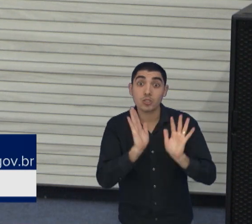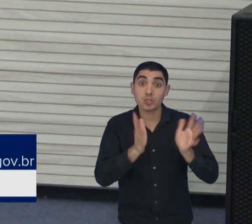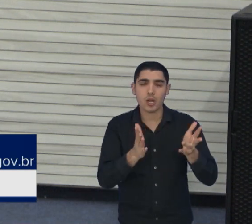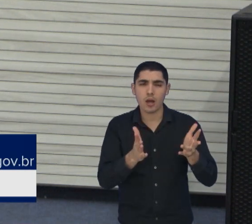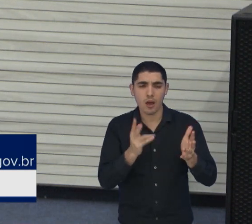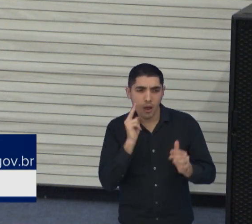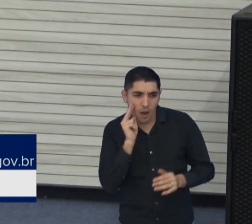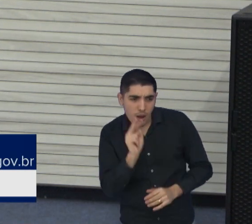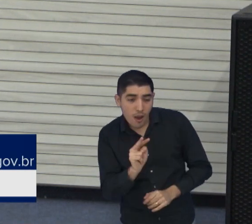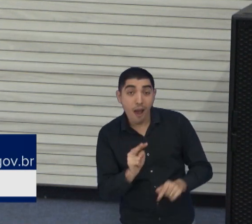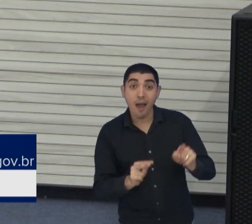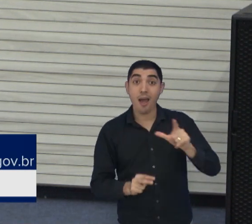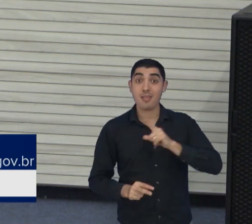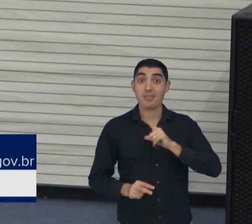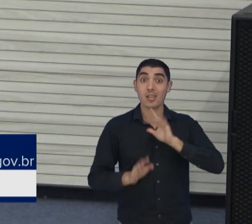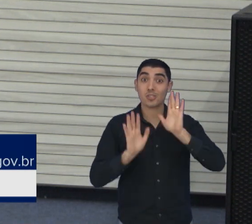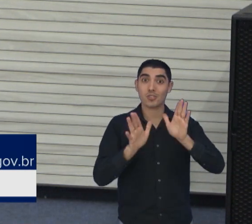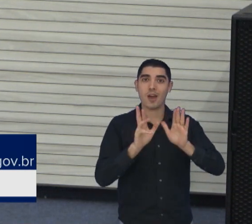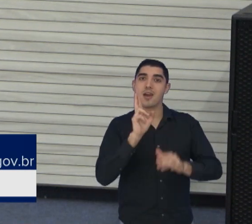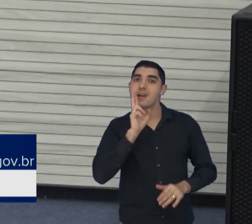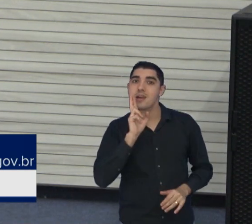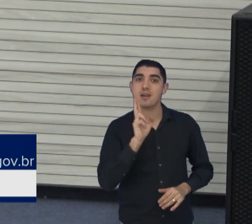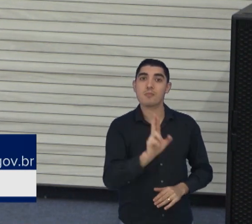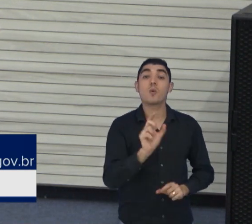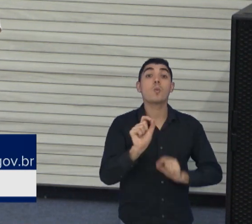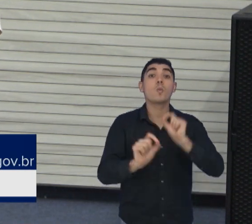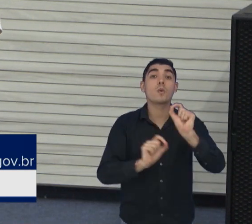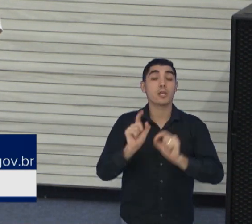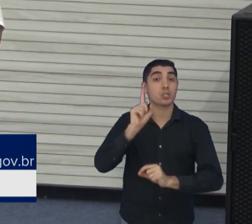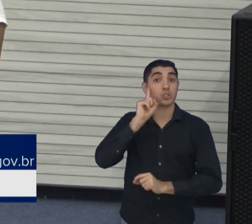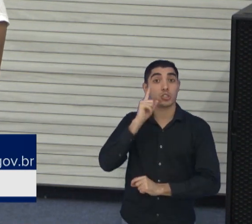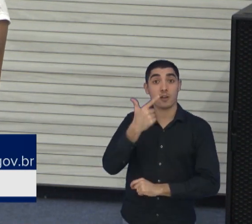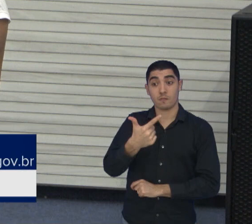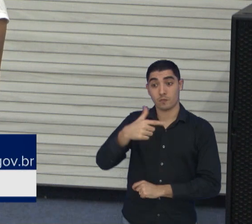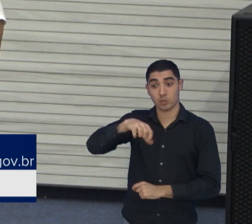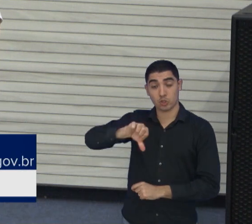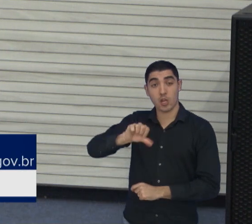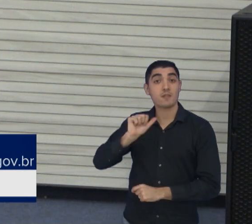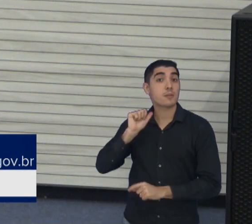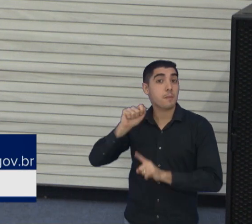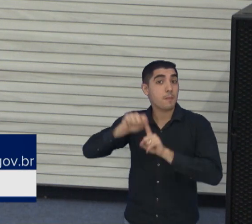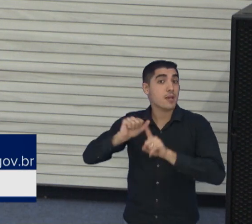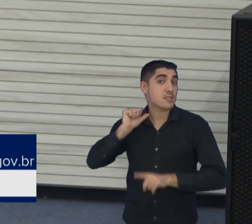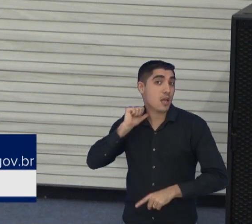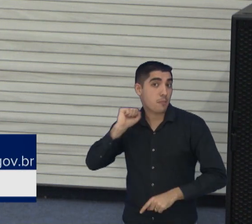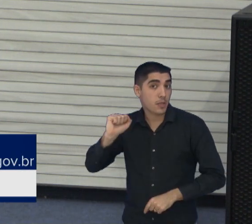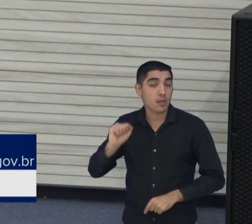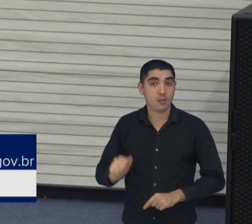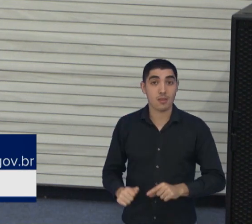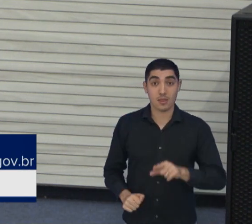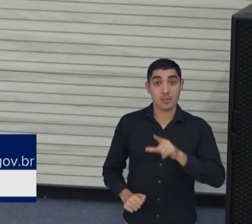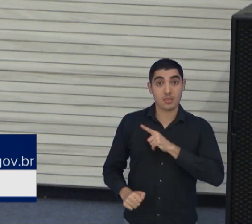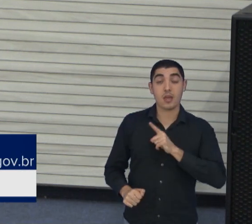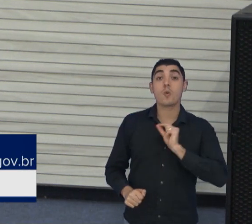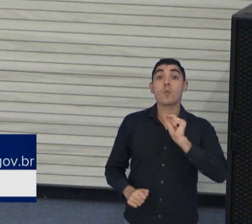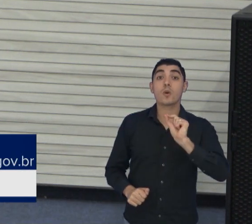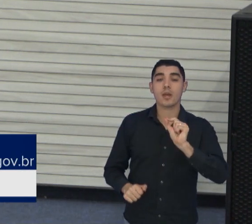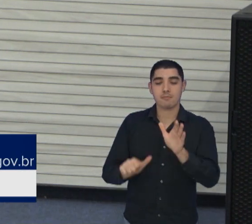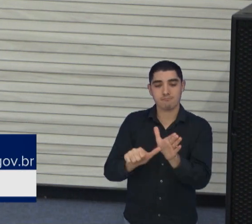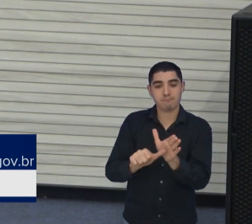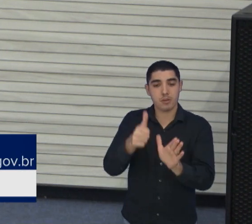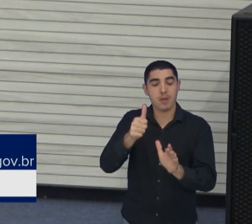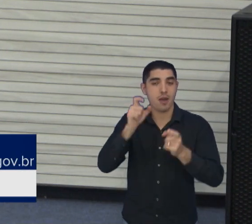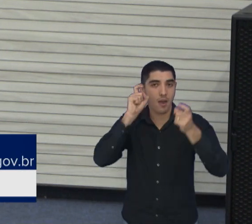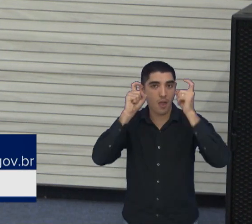percebeu não, tem uma notificação, dia 29 de abril, vai ter a reunião com a